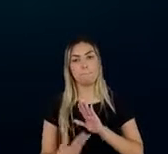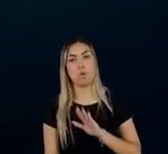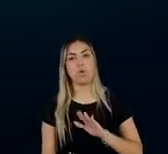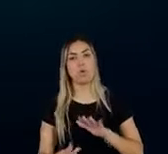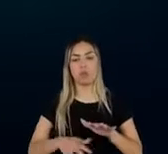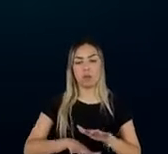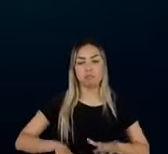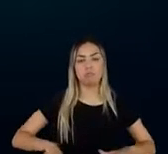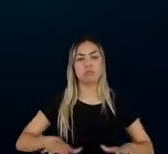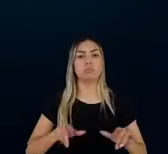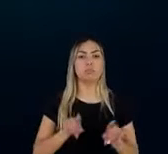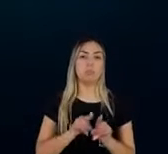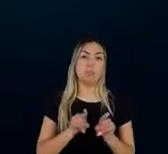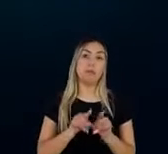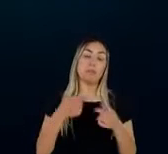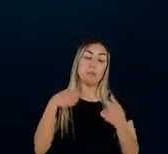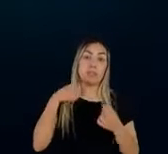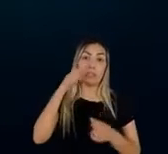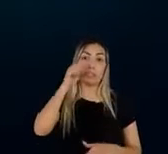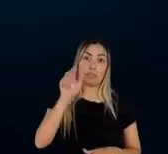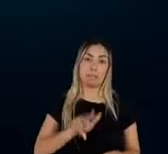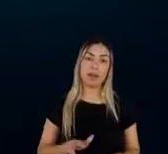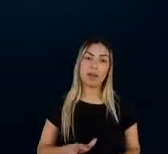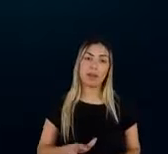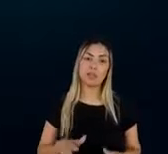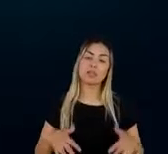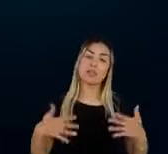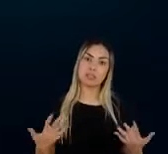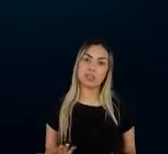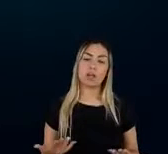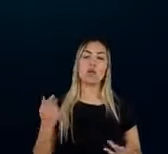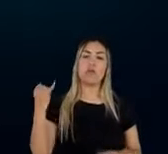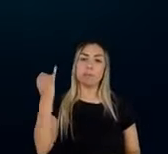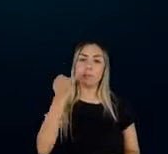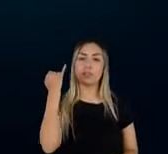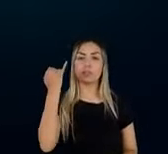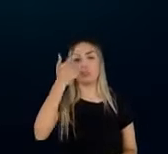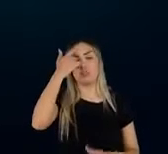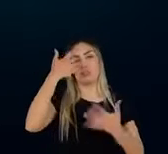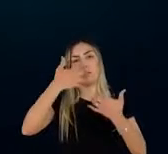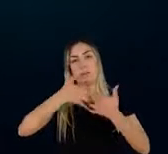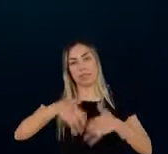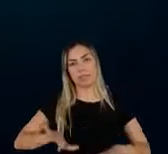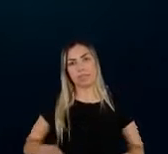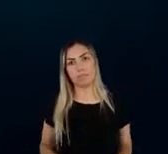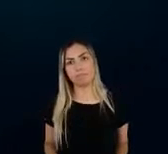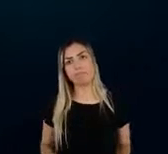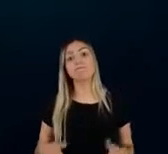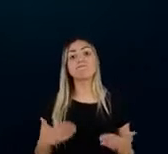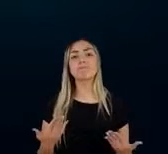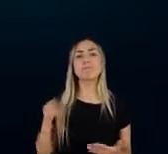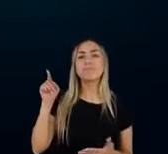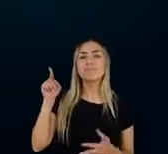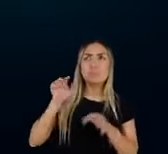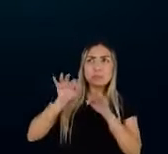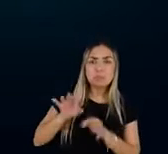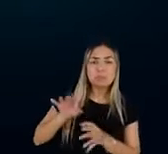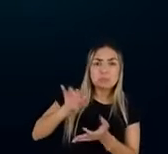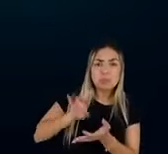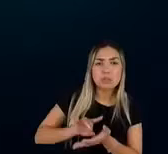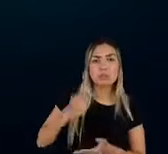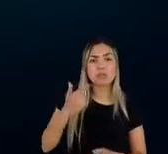infraestrutura E isso tem que ficar de olho então esse ponto acho que vale a pena a gente pensar tô em face dessa incerteza o